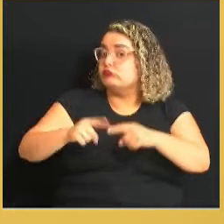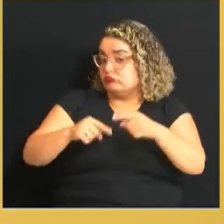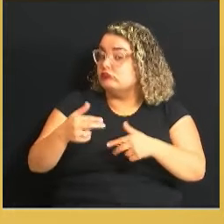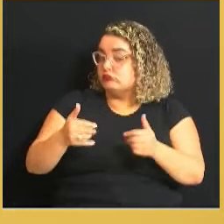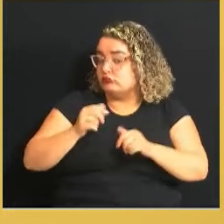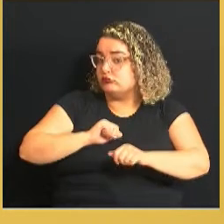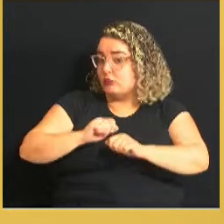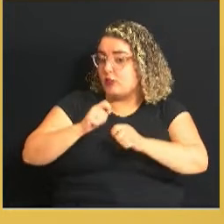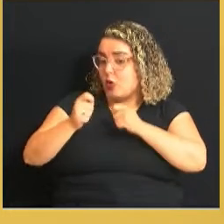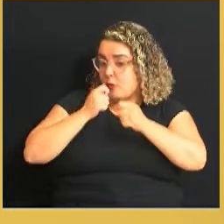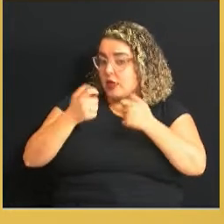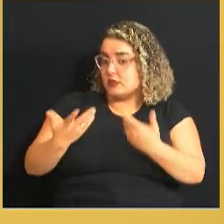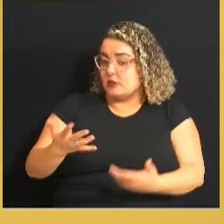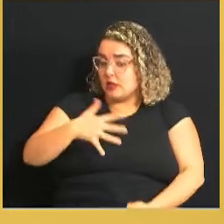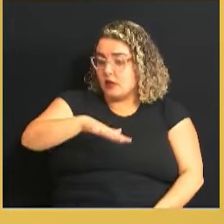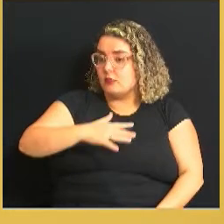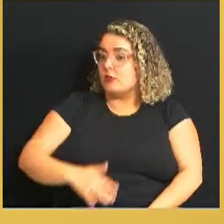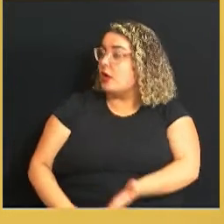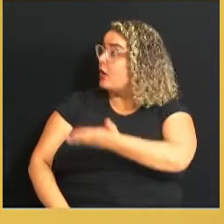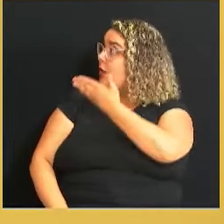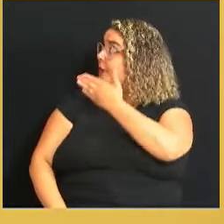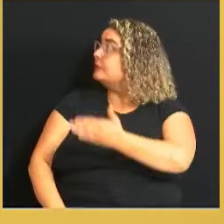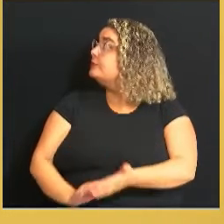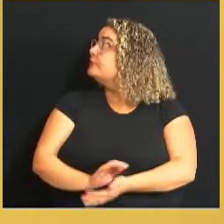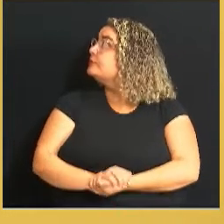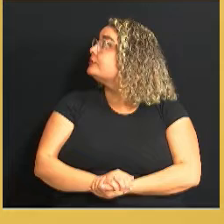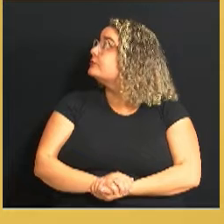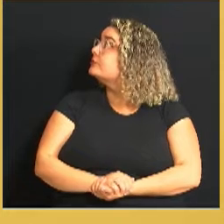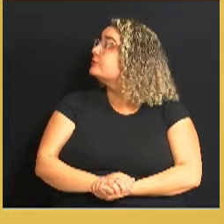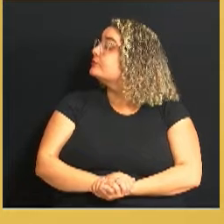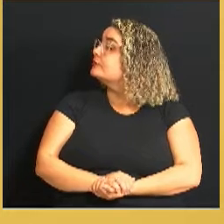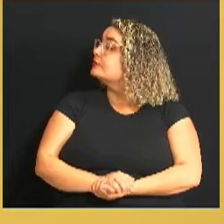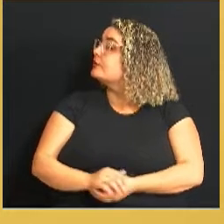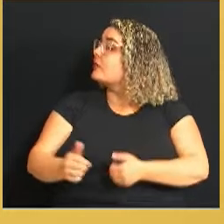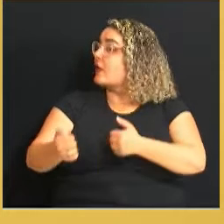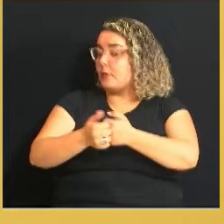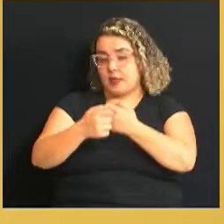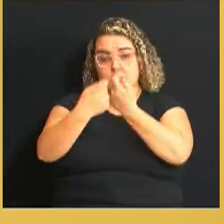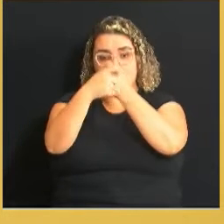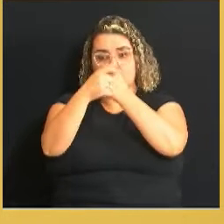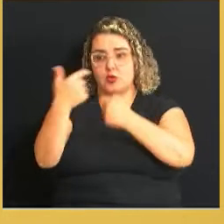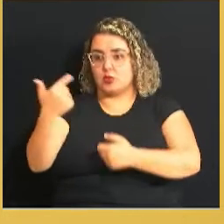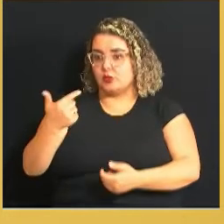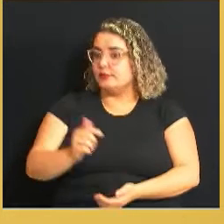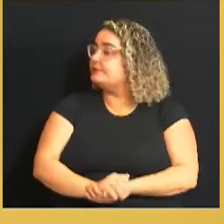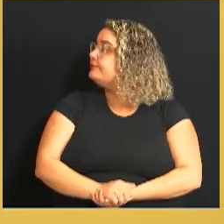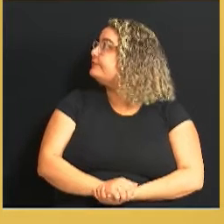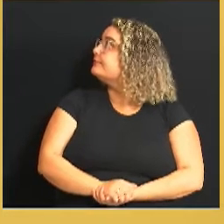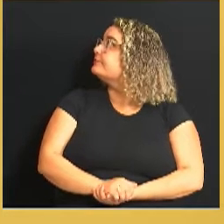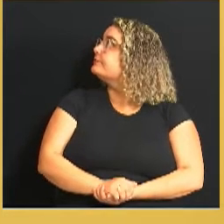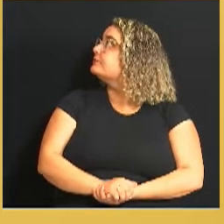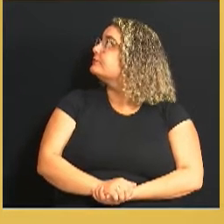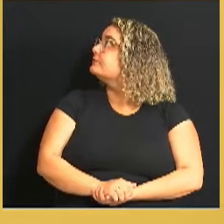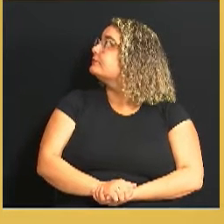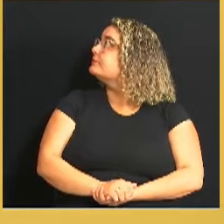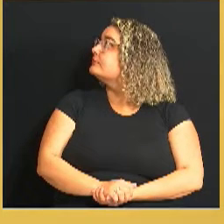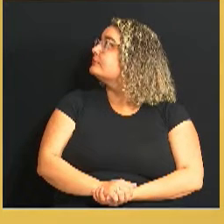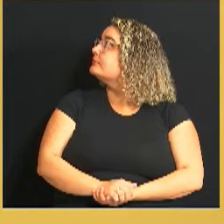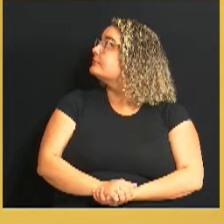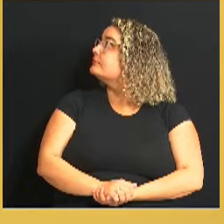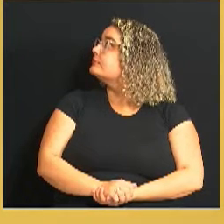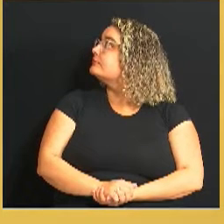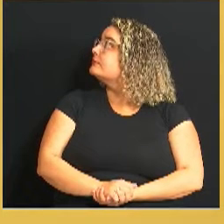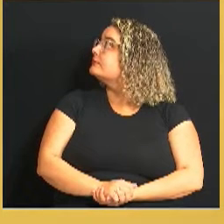aquela região. Parque da Fazenda é bem ali ao lado da PUC 2, Parque Valença 2 já é no distrito do Campo Grande e a